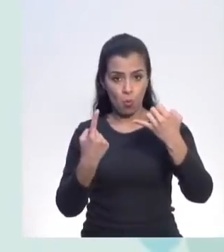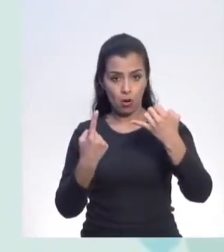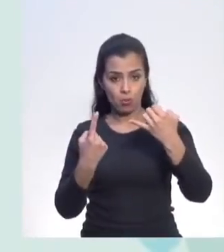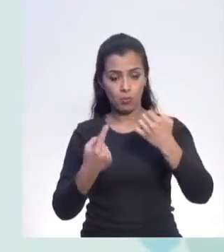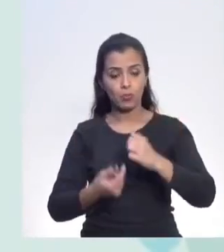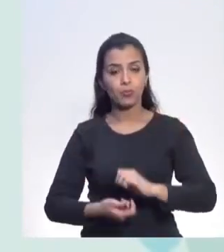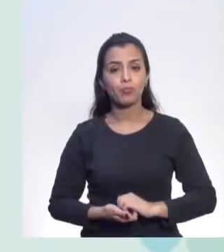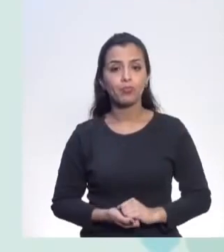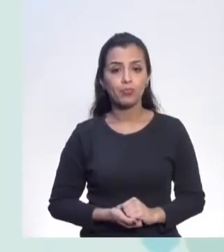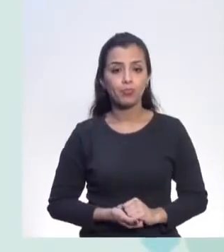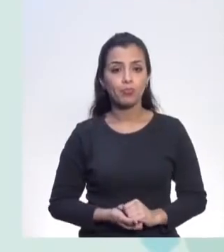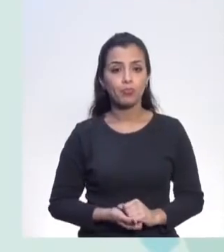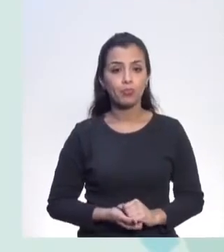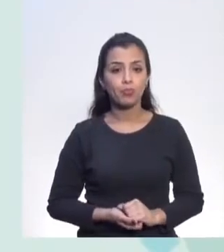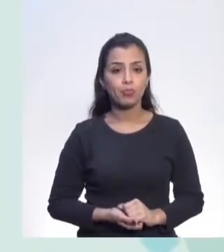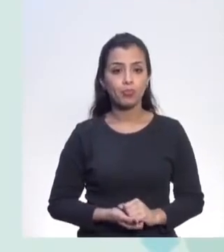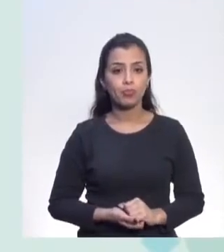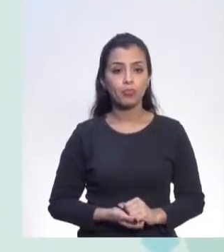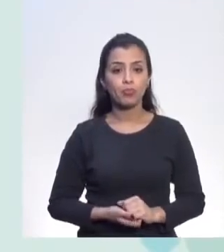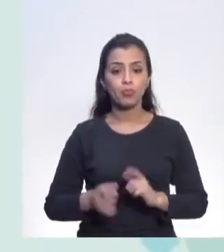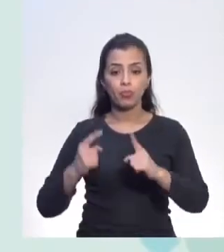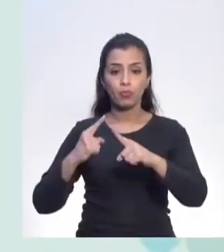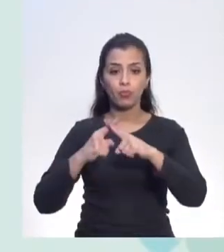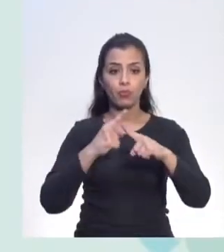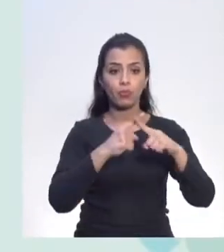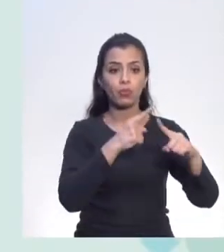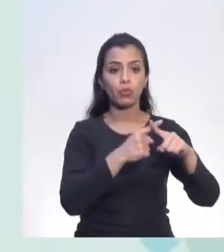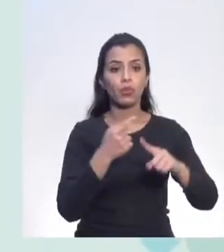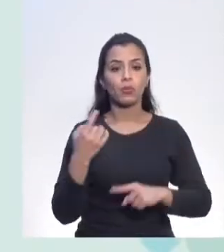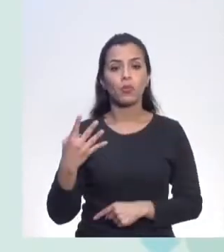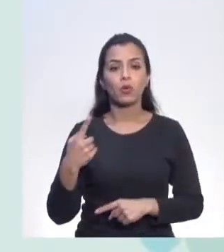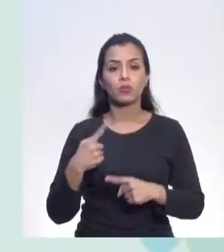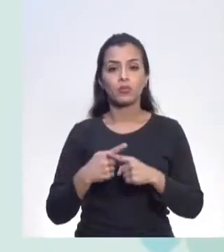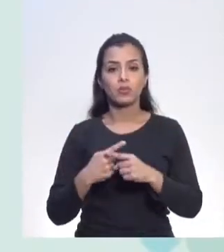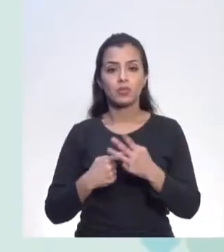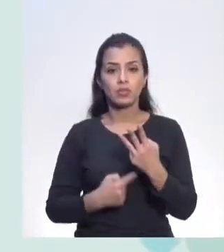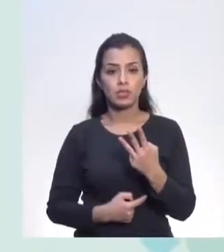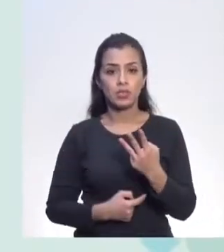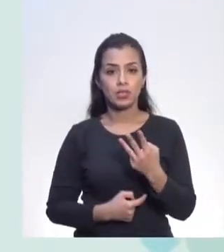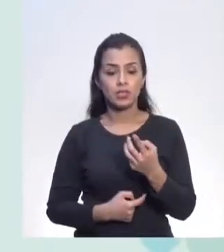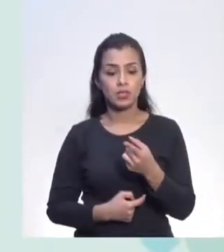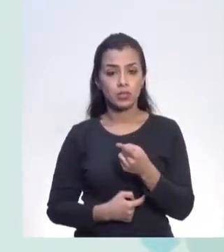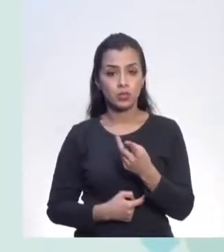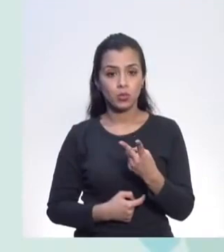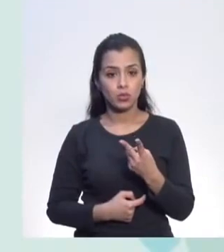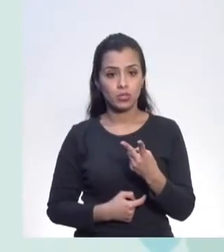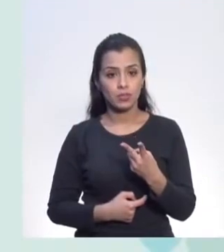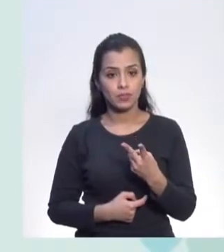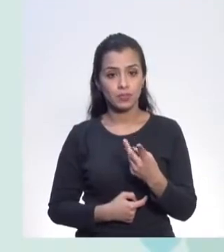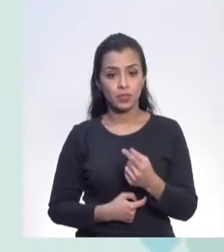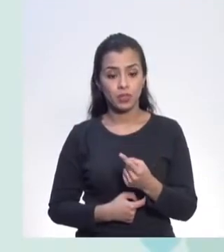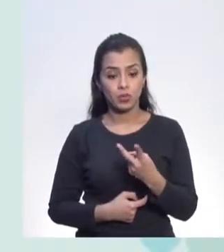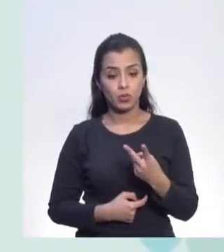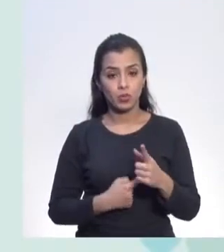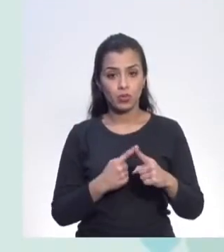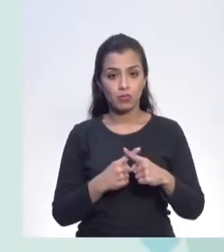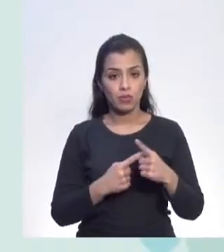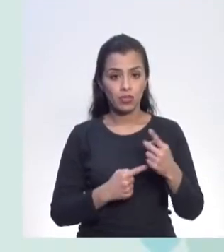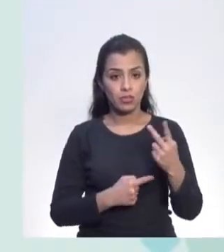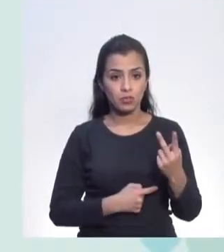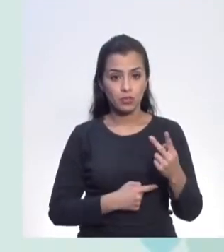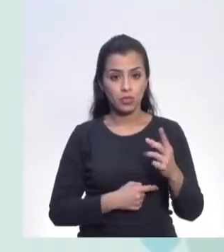Princípio multiplicativo. 4 vezes 3, 12. 12 vezes 2,